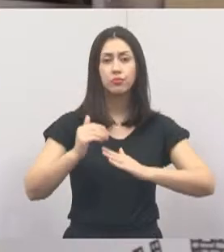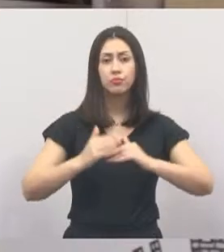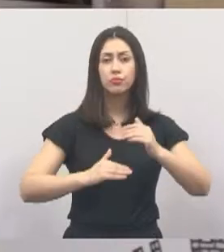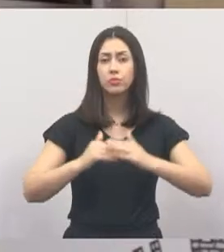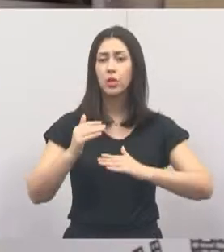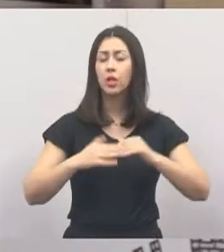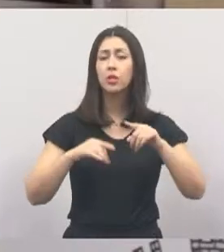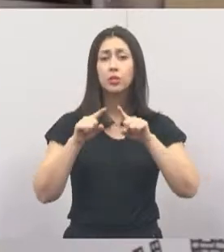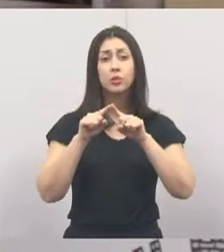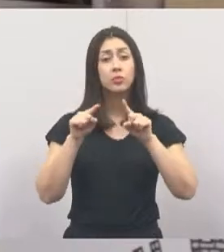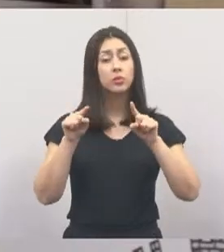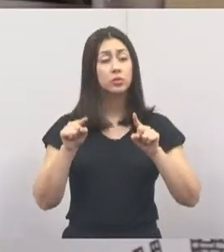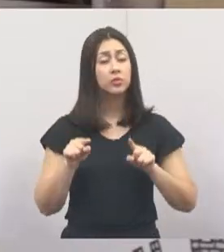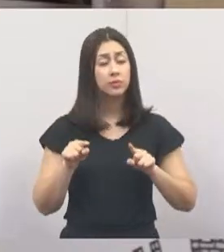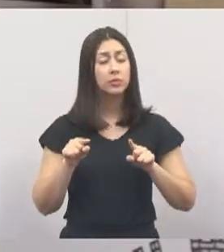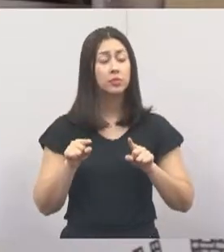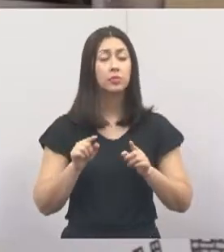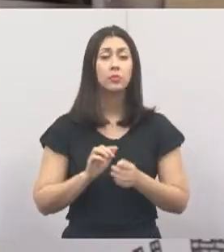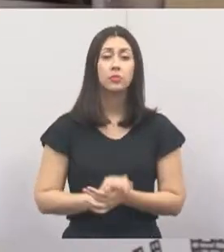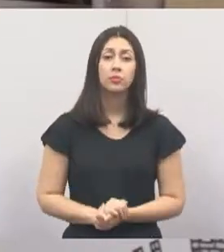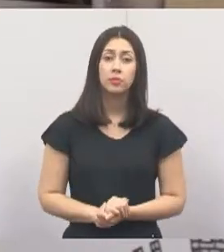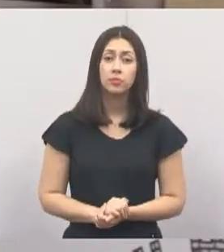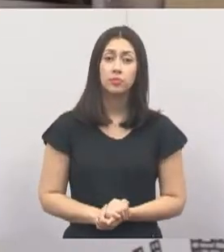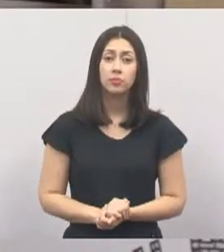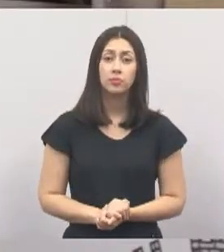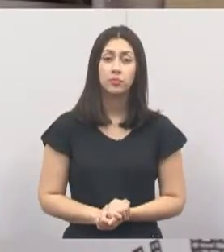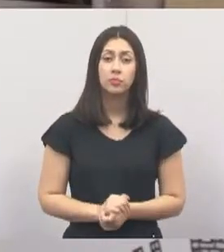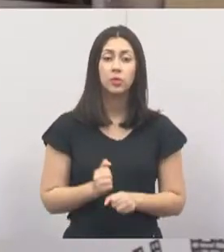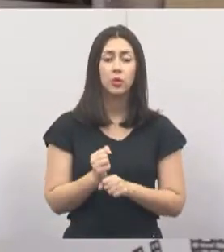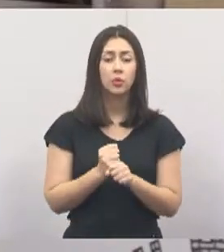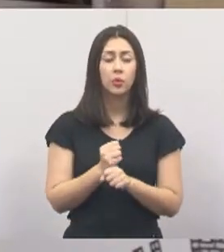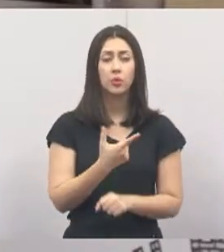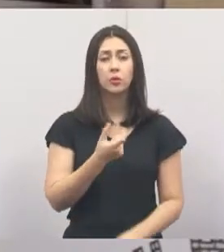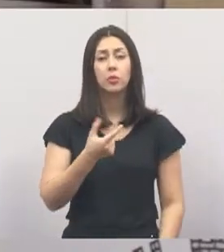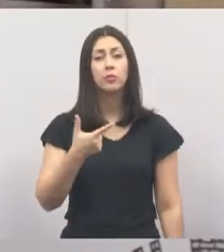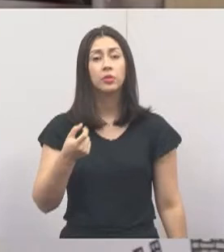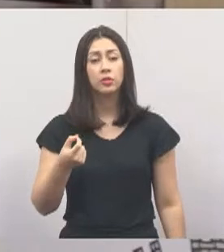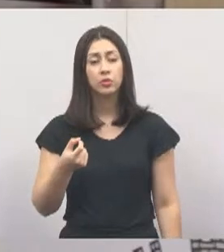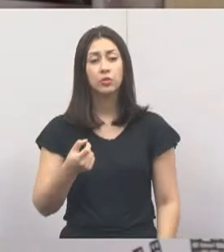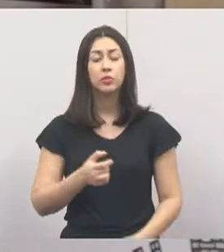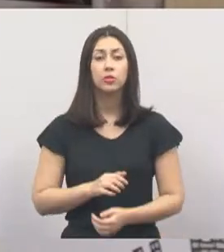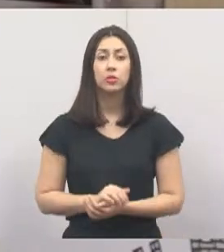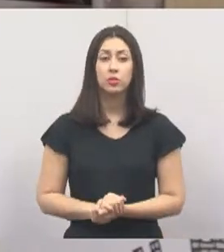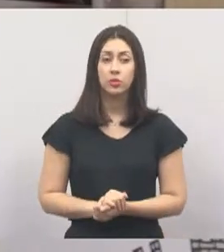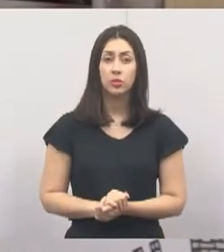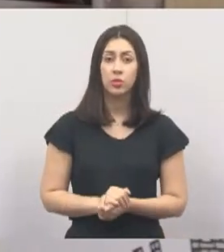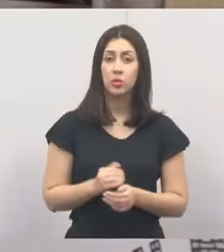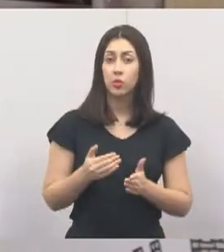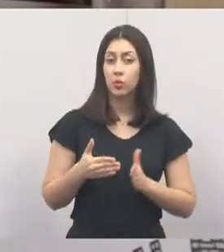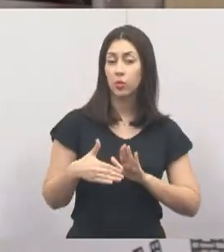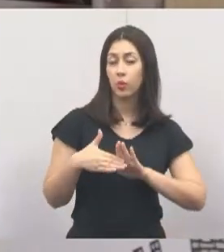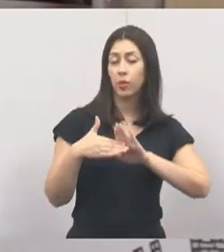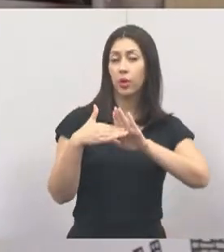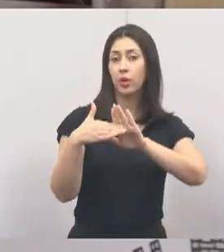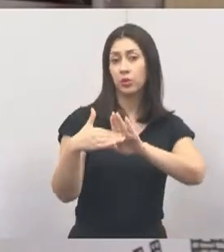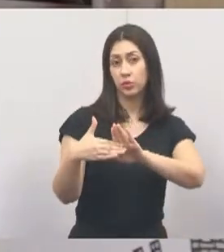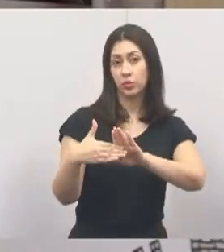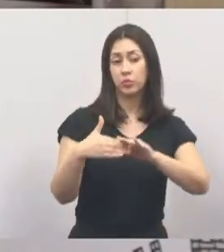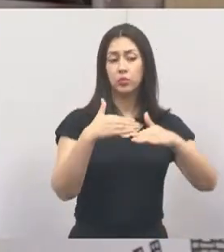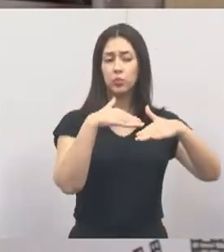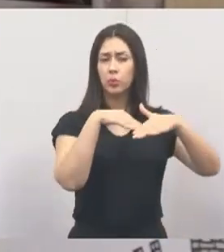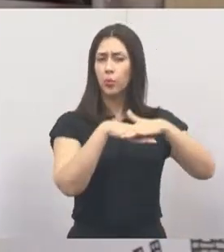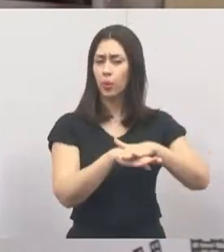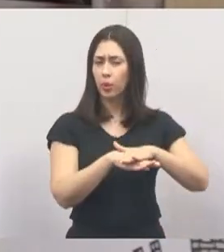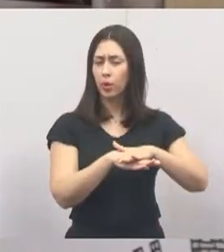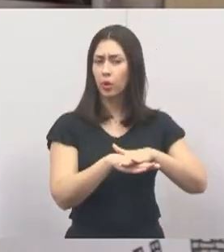servidor designado para as funções. Em 2020, com auxílio do Arquivo Público do Estado de São